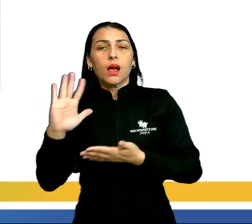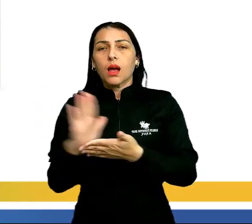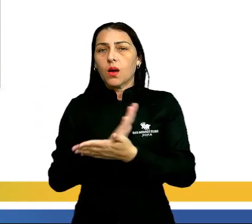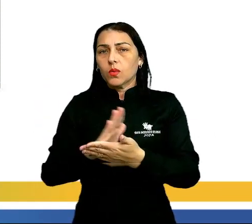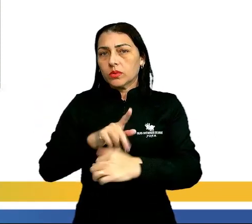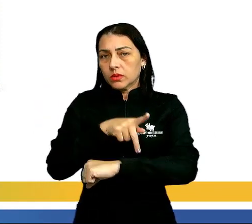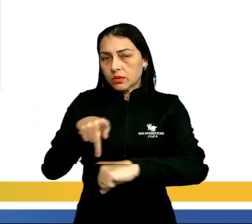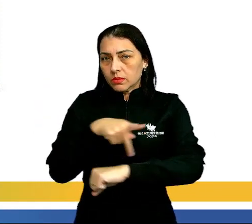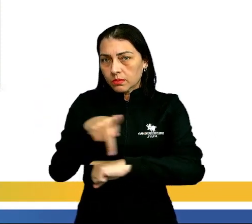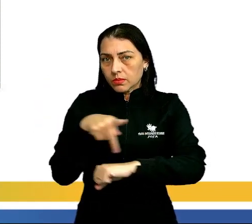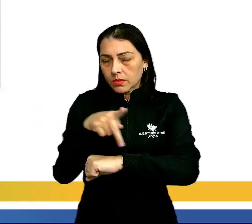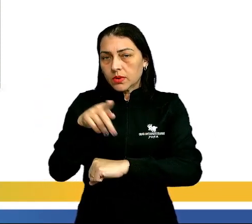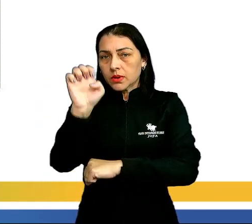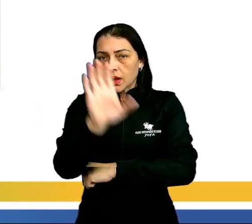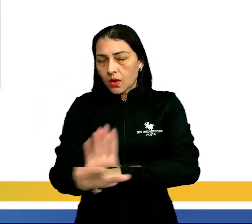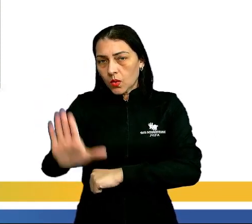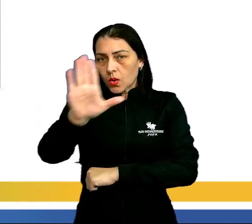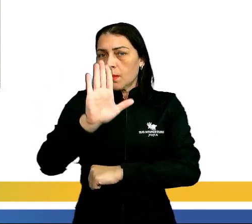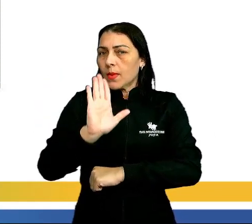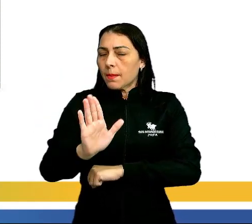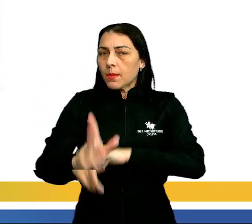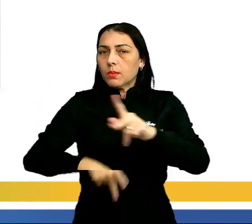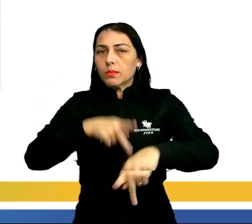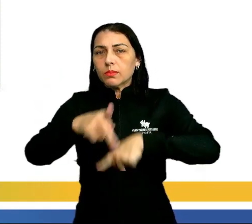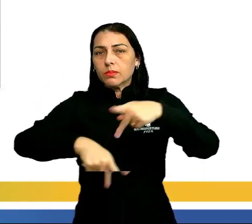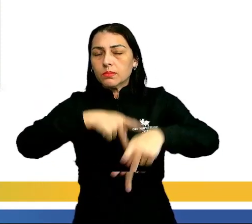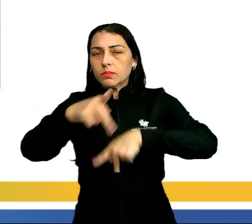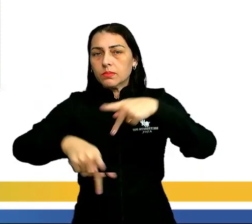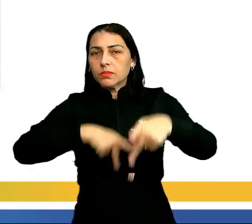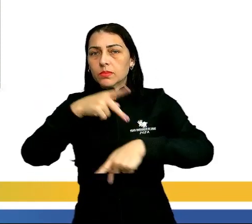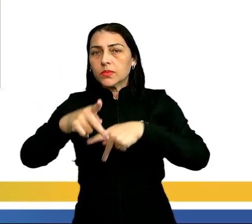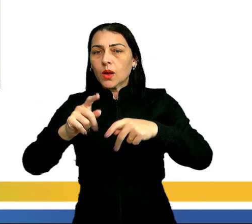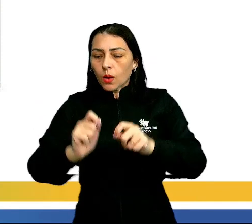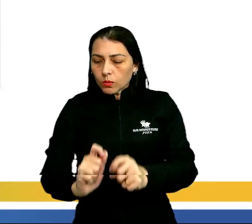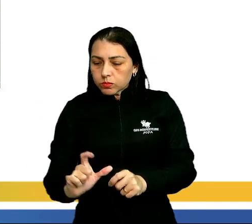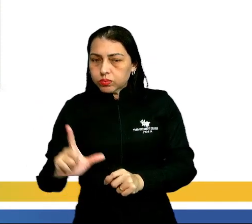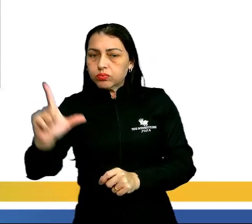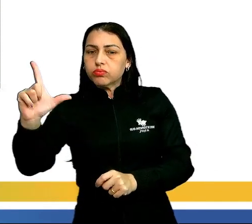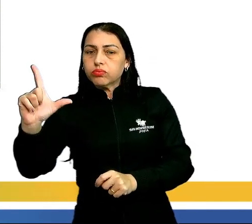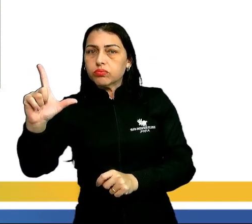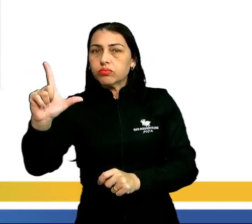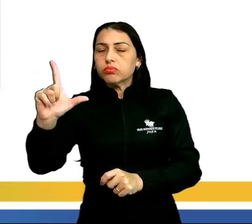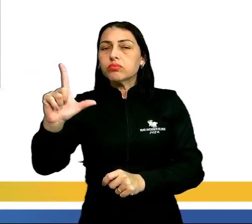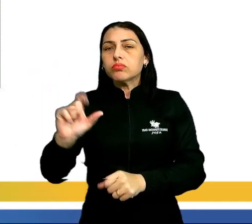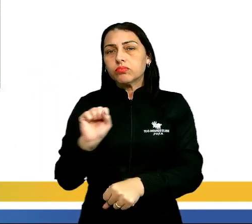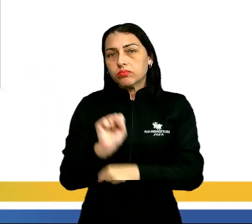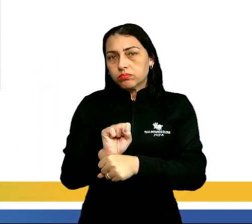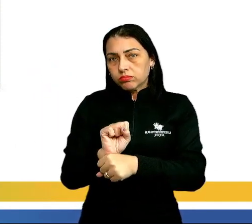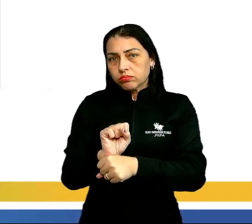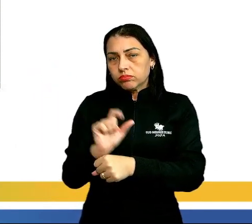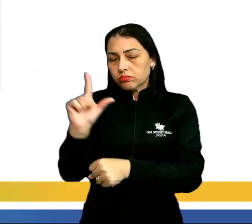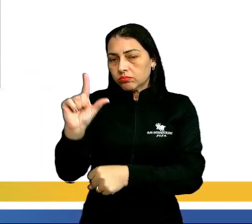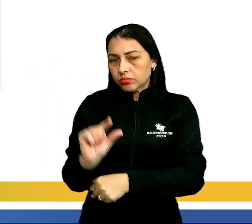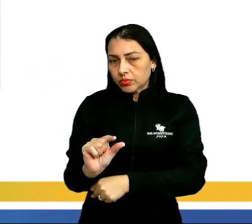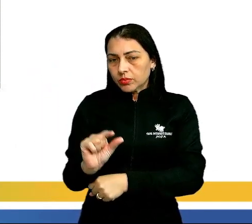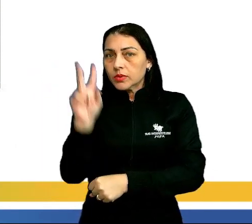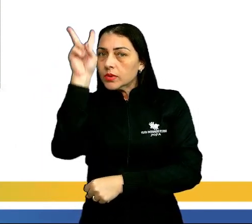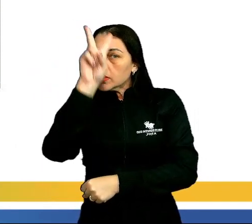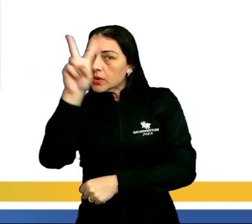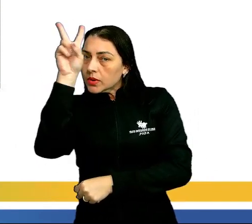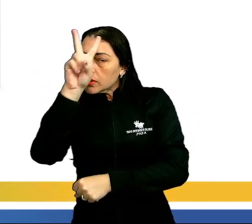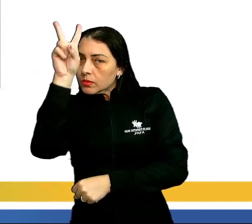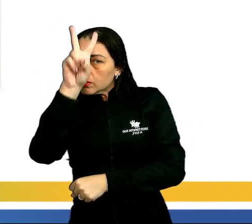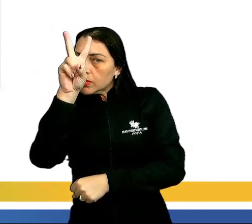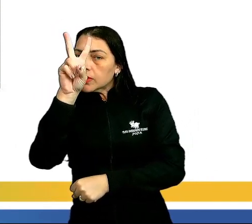alguns países da Europa, onde a população, ao invés de aumentar, ela passa a diminuir. Lembrando